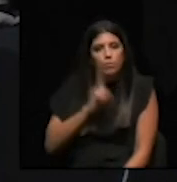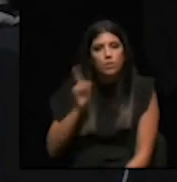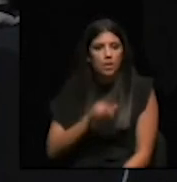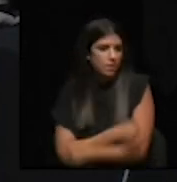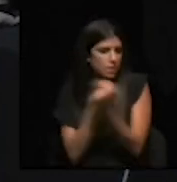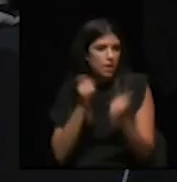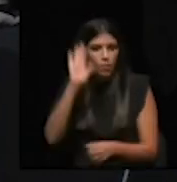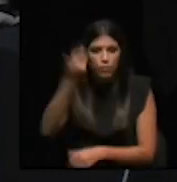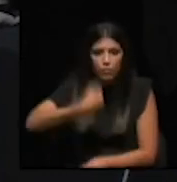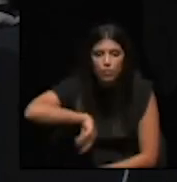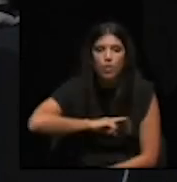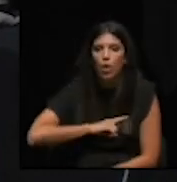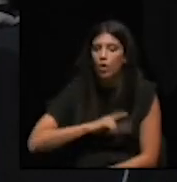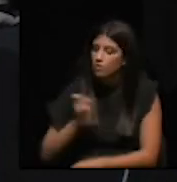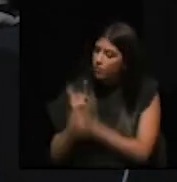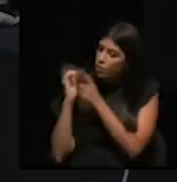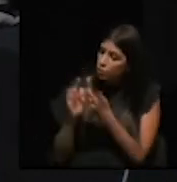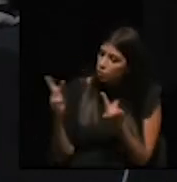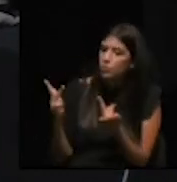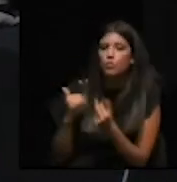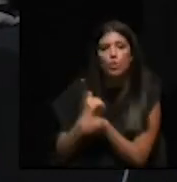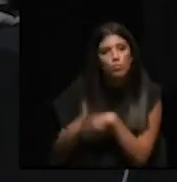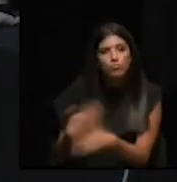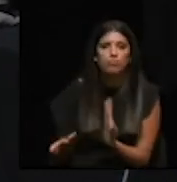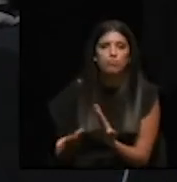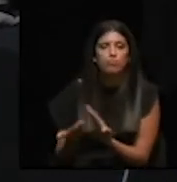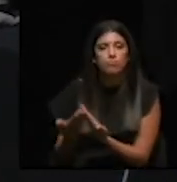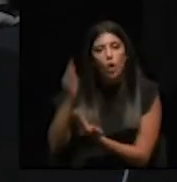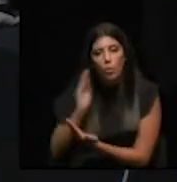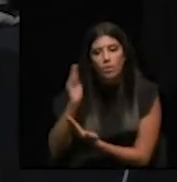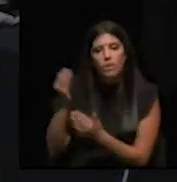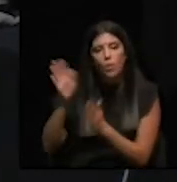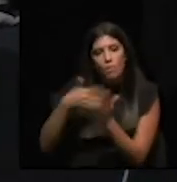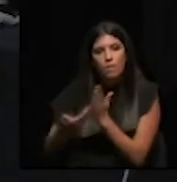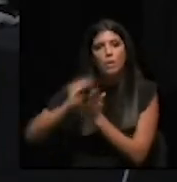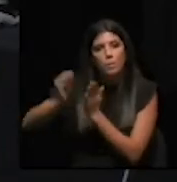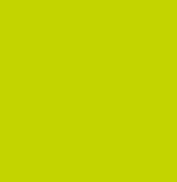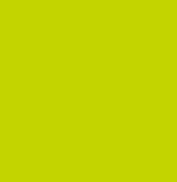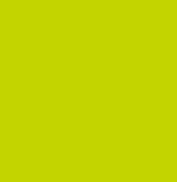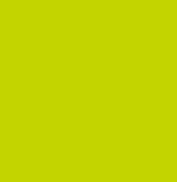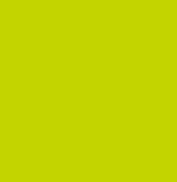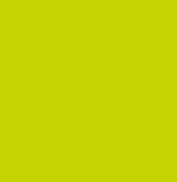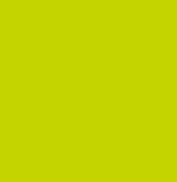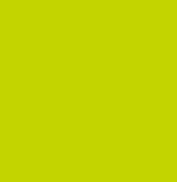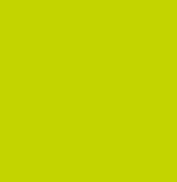cidade e para o nosso futuro que o Executivo pusesse em prática esta recomendação do LIVRE.